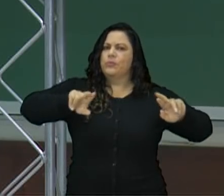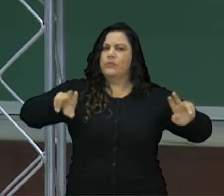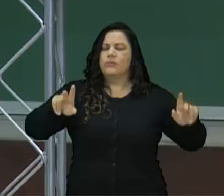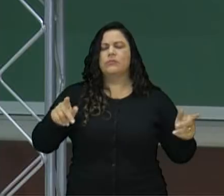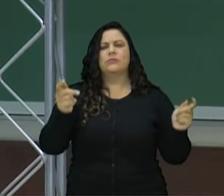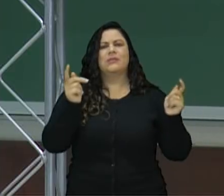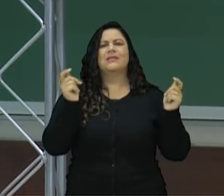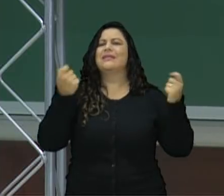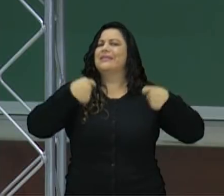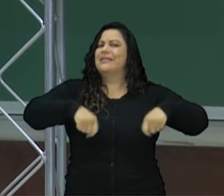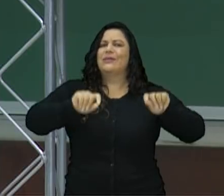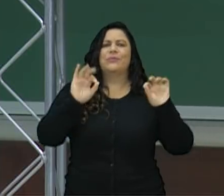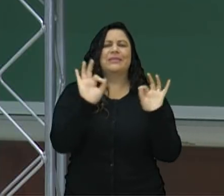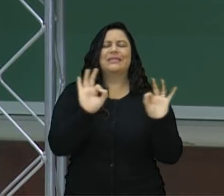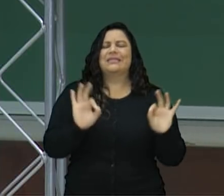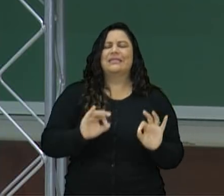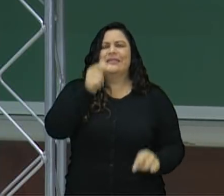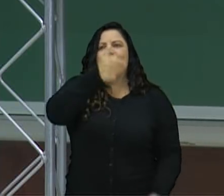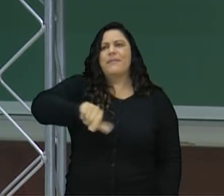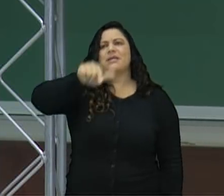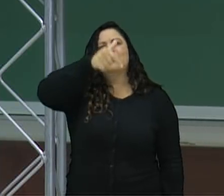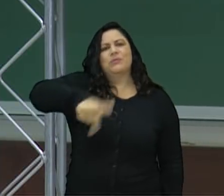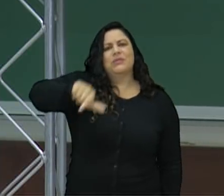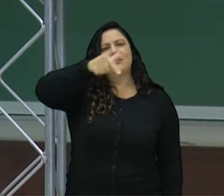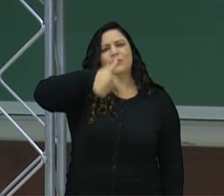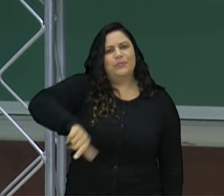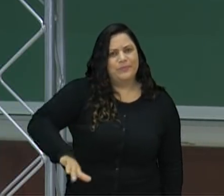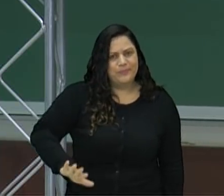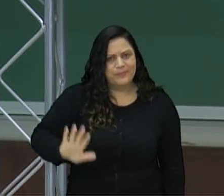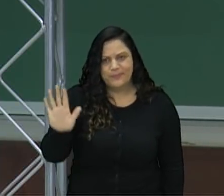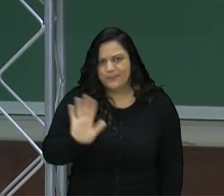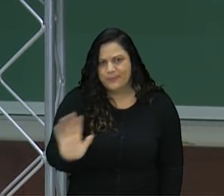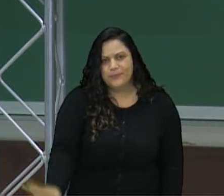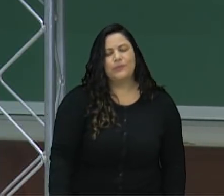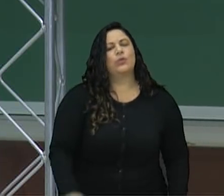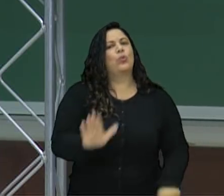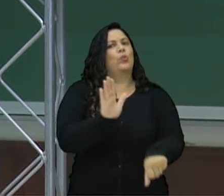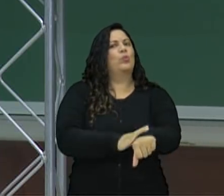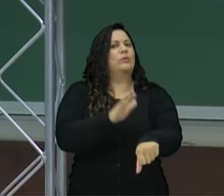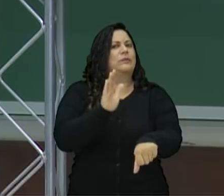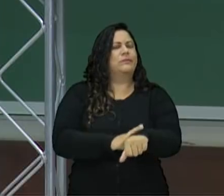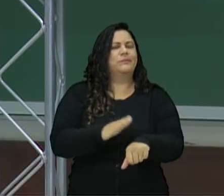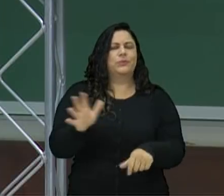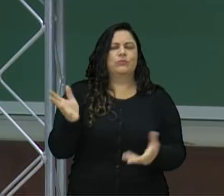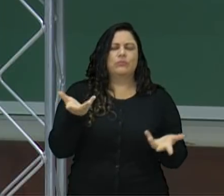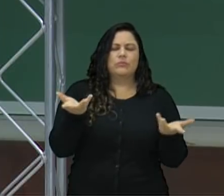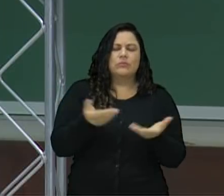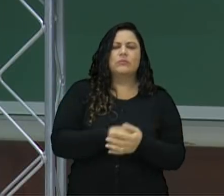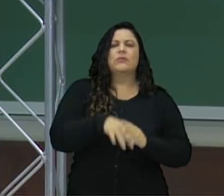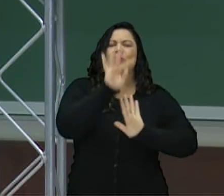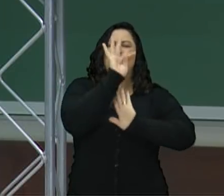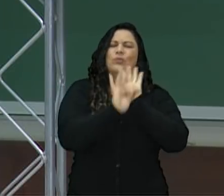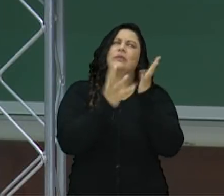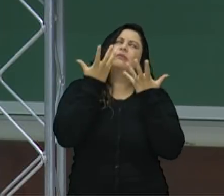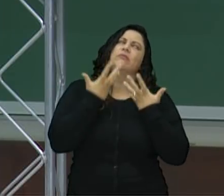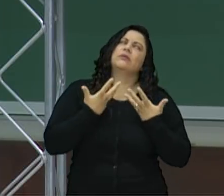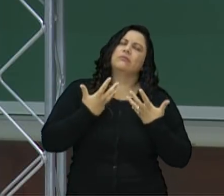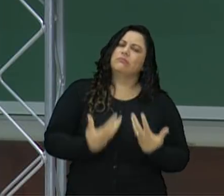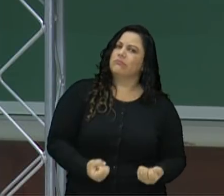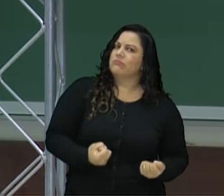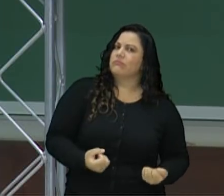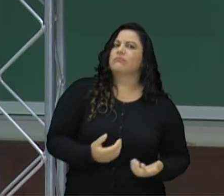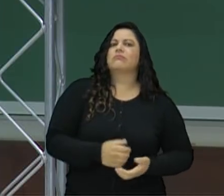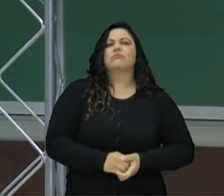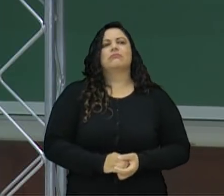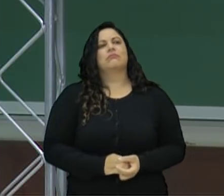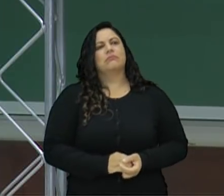precisa necessariamente a gente ficar repetindo aquelas palavras no texto o tempo todo, porque tornaria o texto, digamos que cansativo para o leitor,